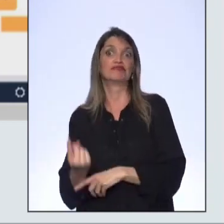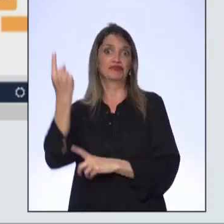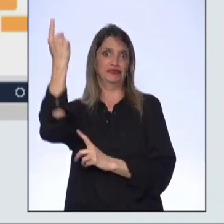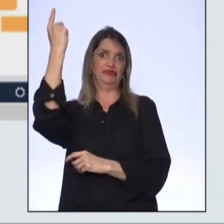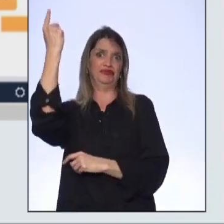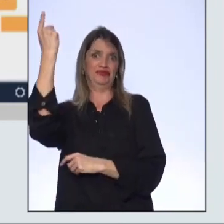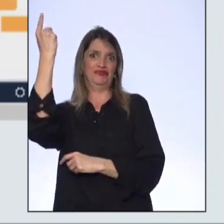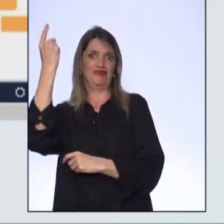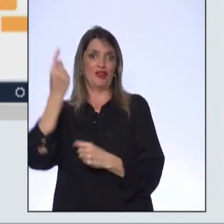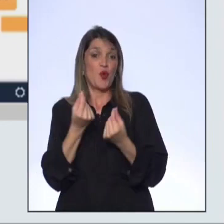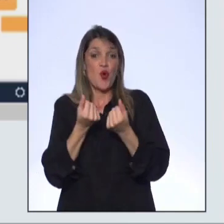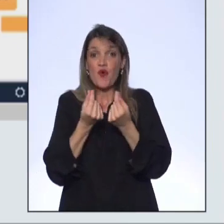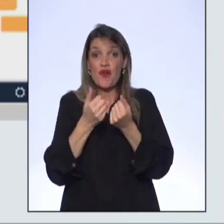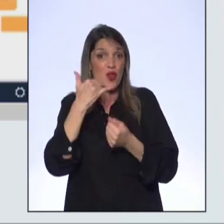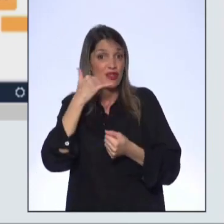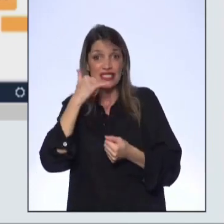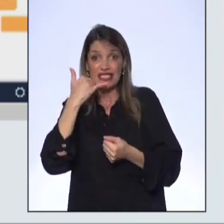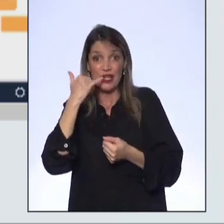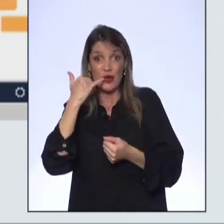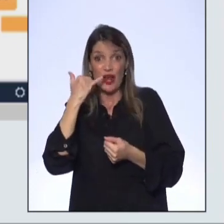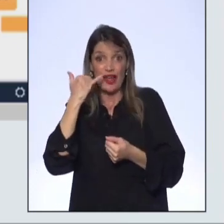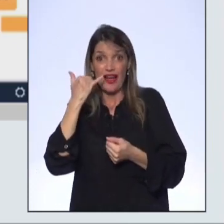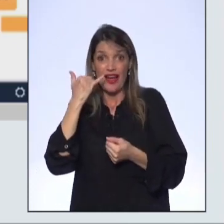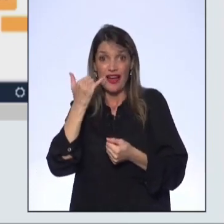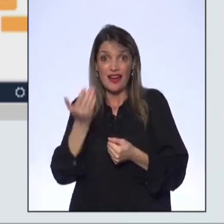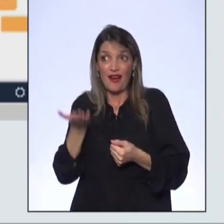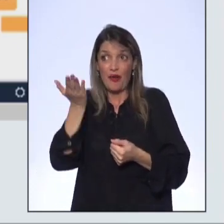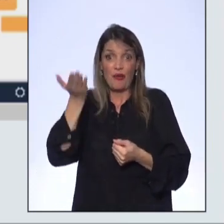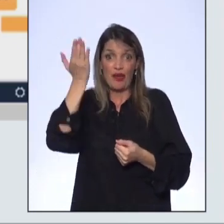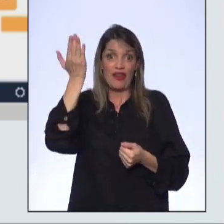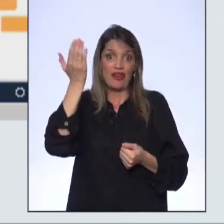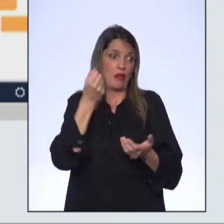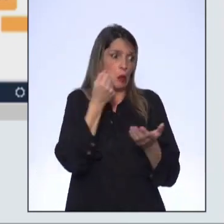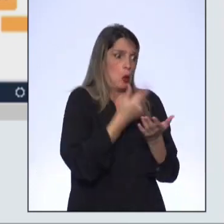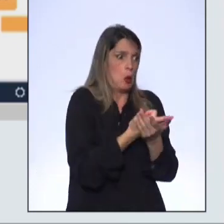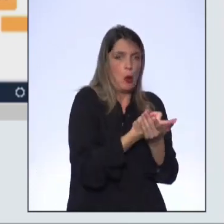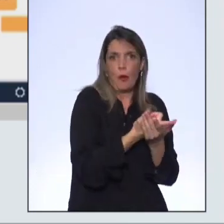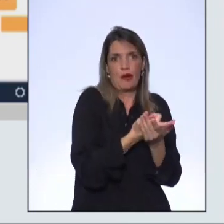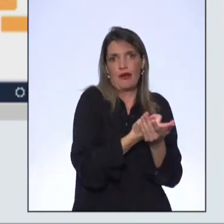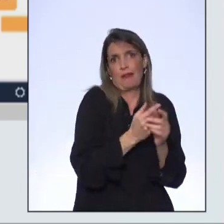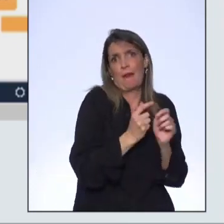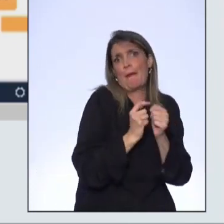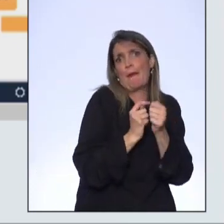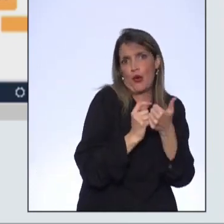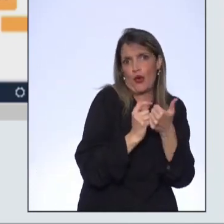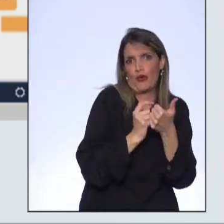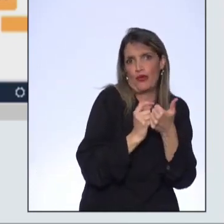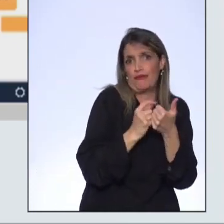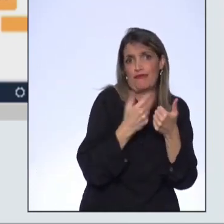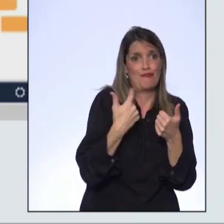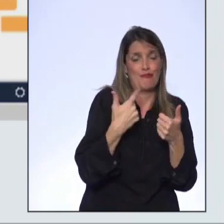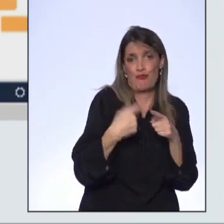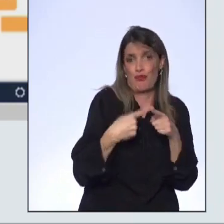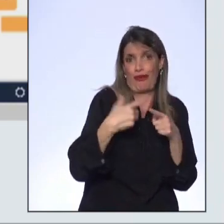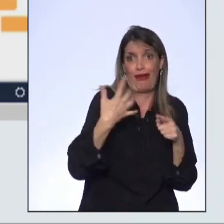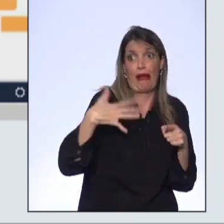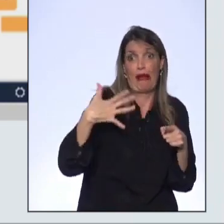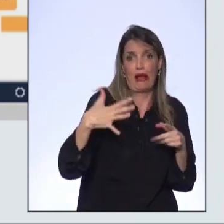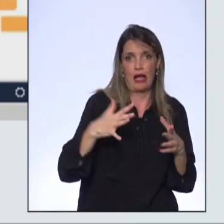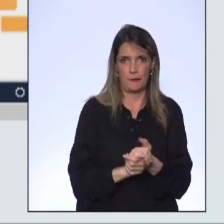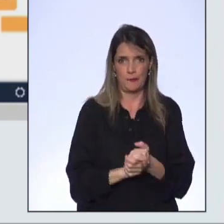deles aumenta e você compra em menor quantidade, porque ficou muito caro. Portanto, moeda